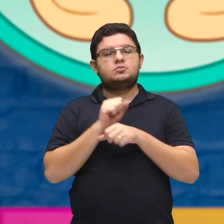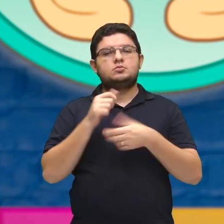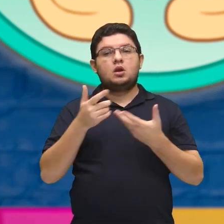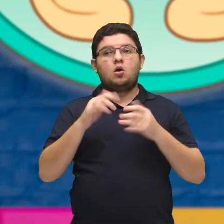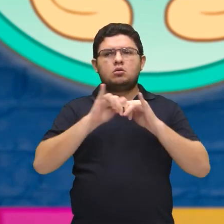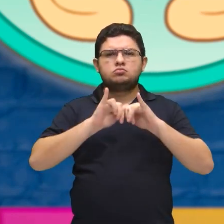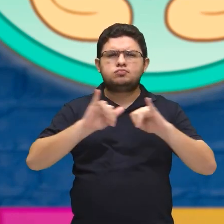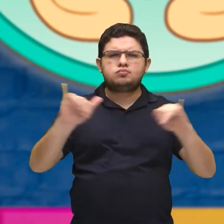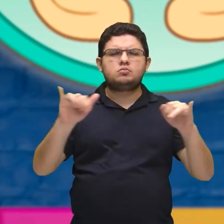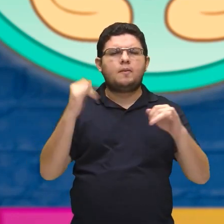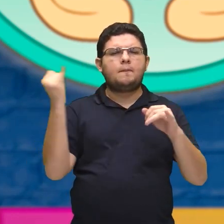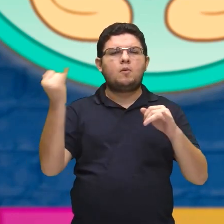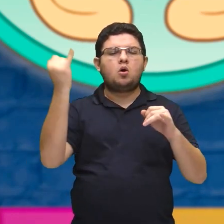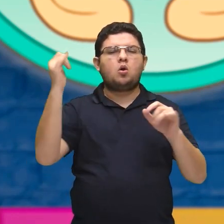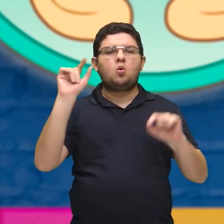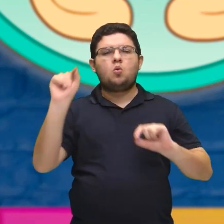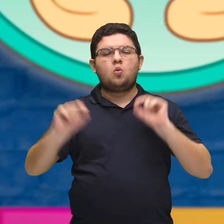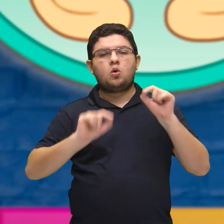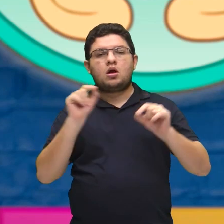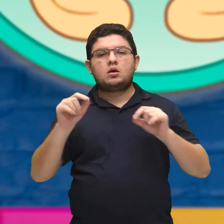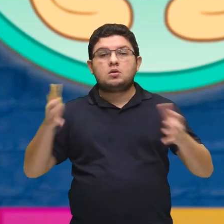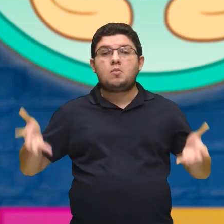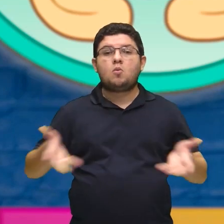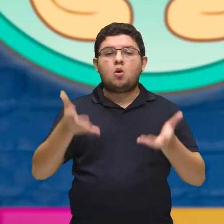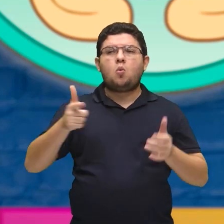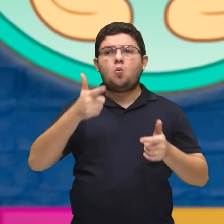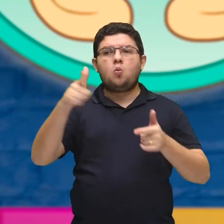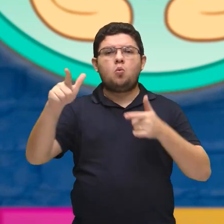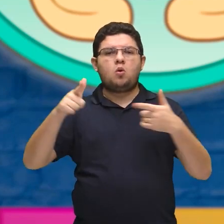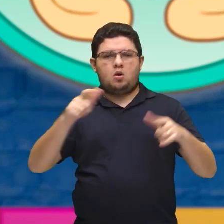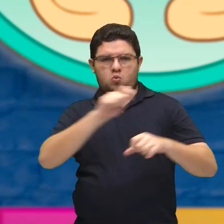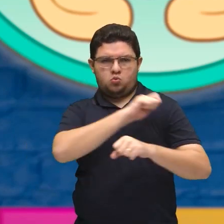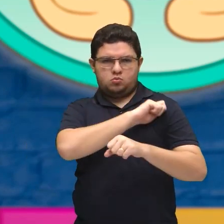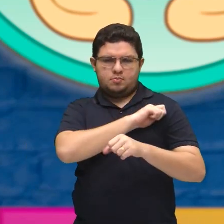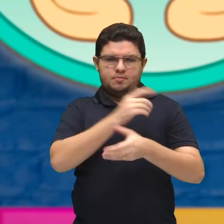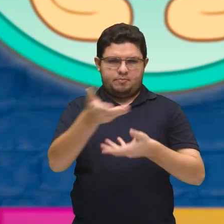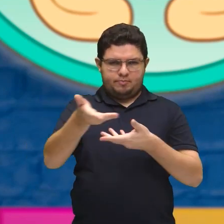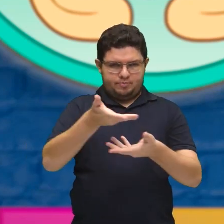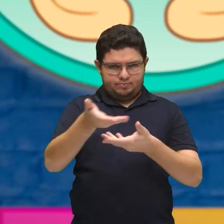importante para estimular outros alunos a também participar, tá bom?